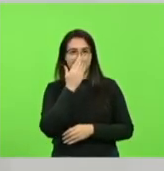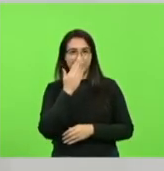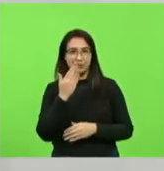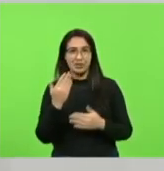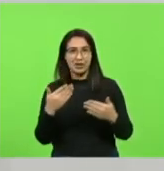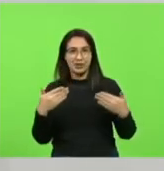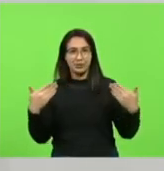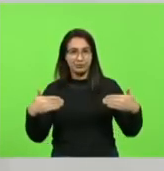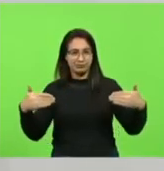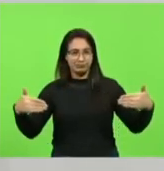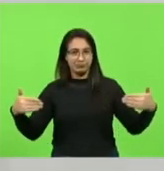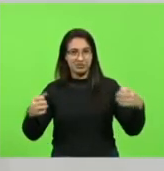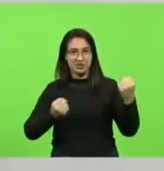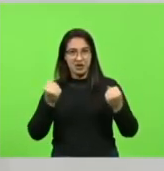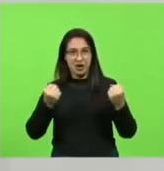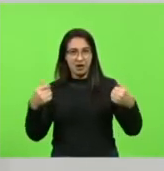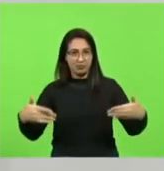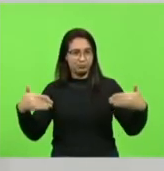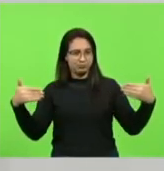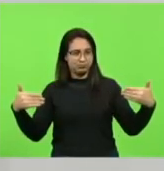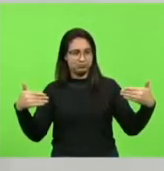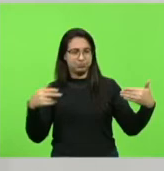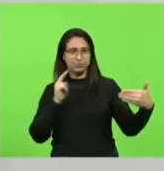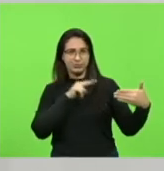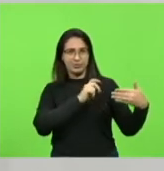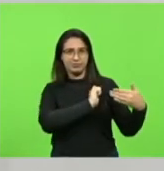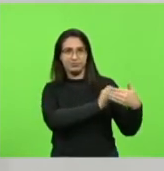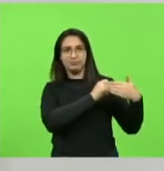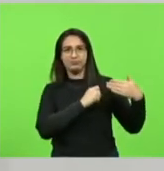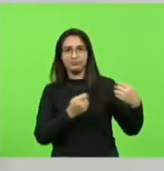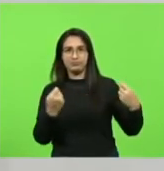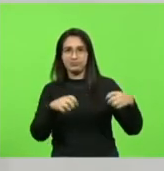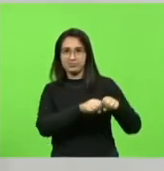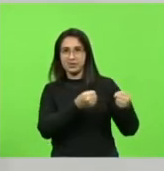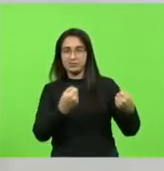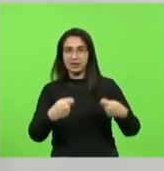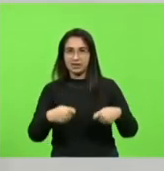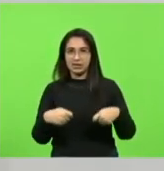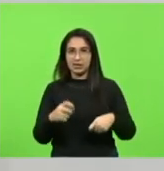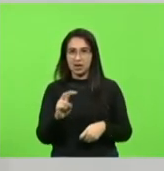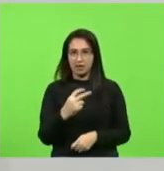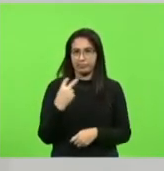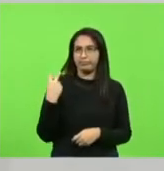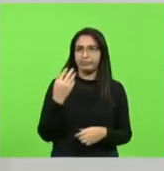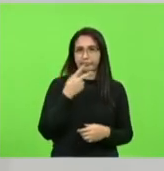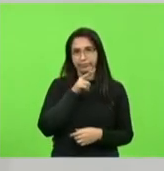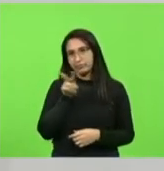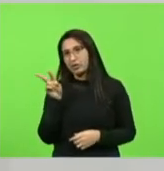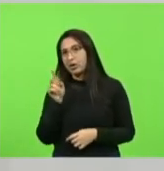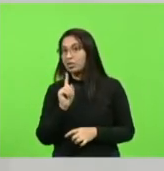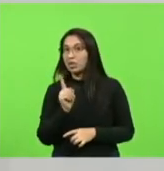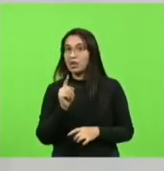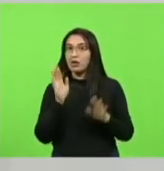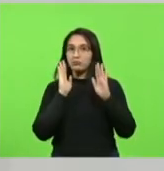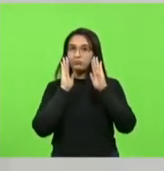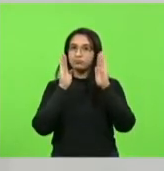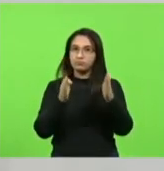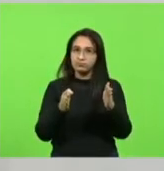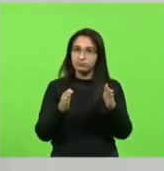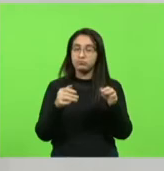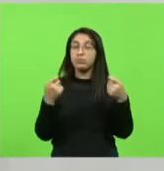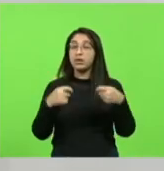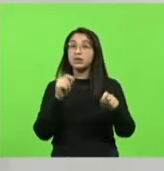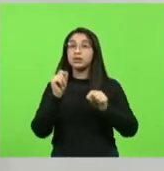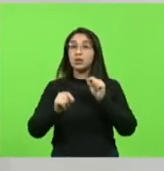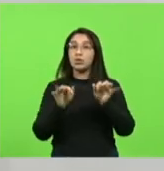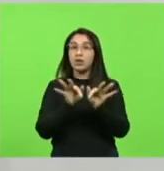trás. E é isso, para nós significa humildade e vontade